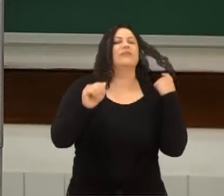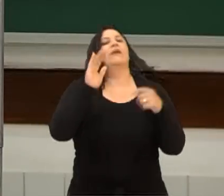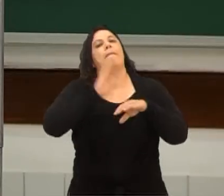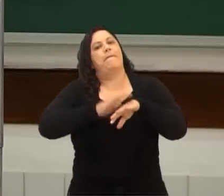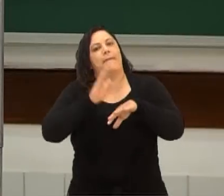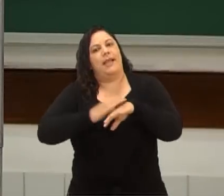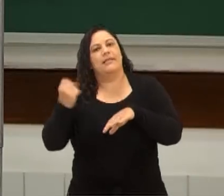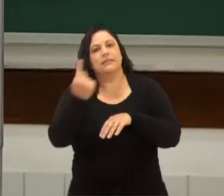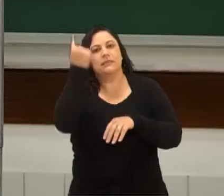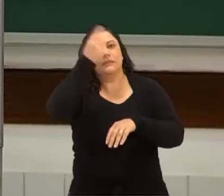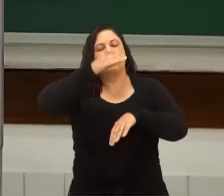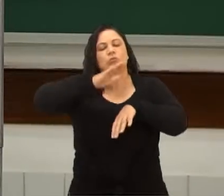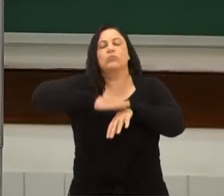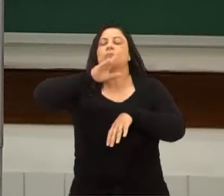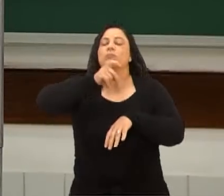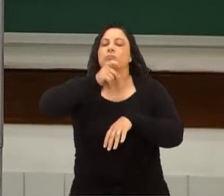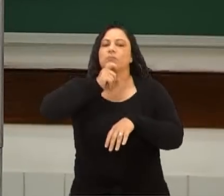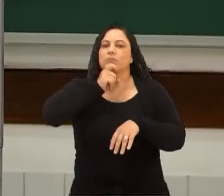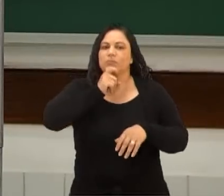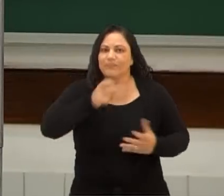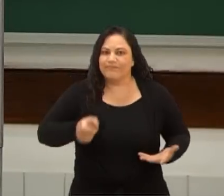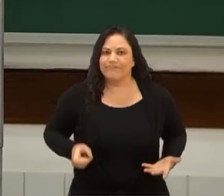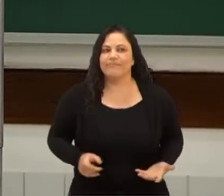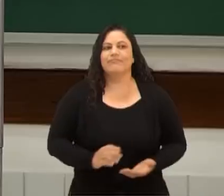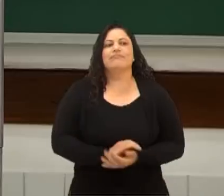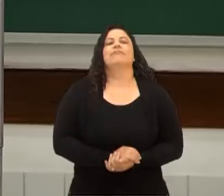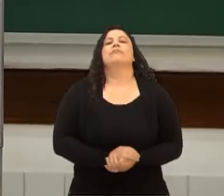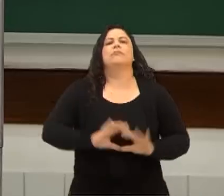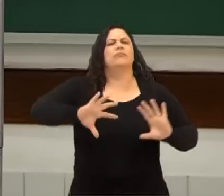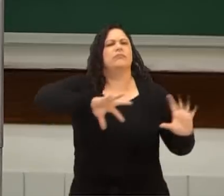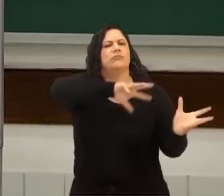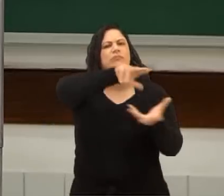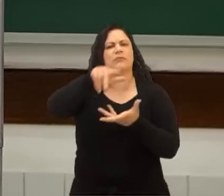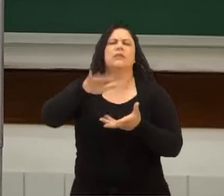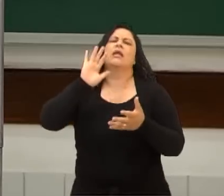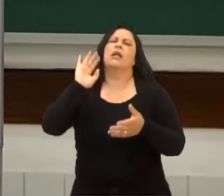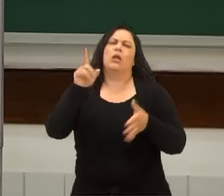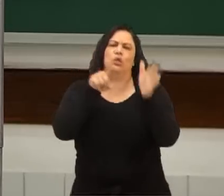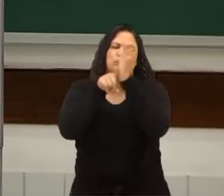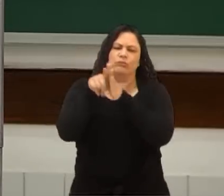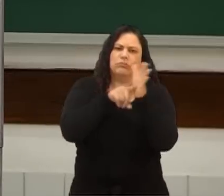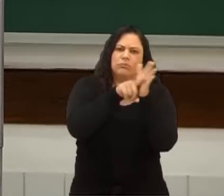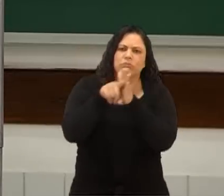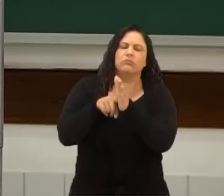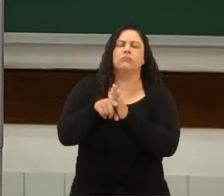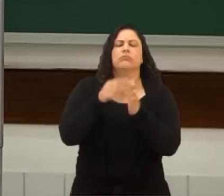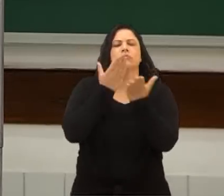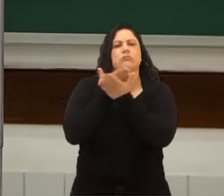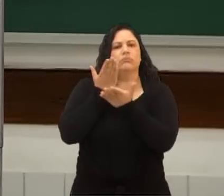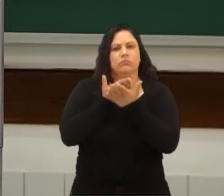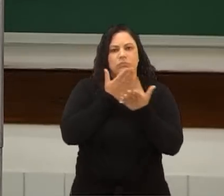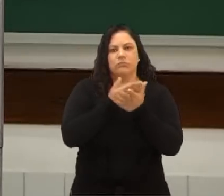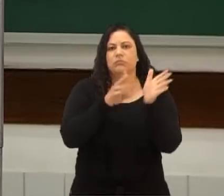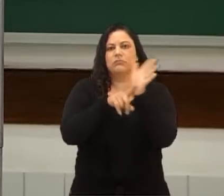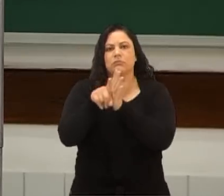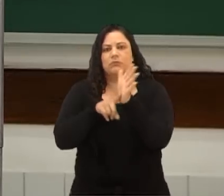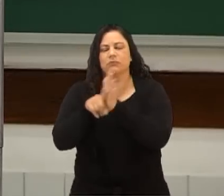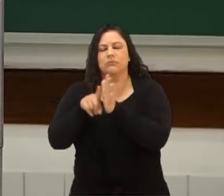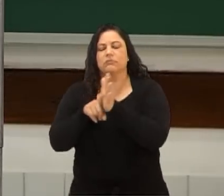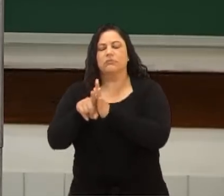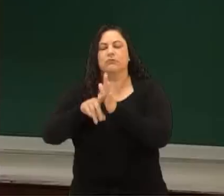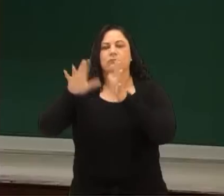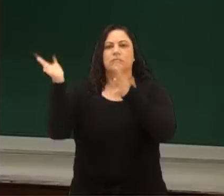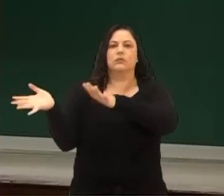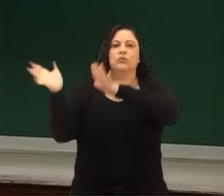frio. Okay? Então, os climas da Terra já estão pré-definidos por estudos da sucessão dos tempos atmosféricos e